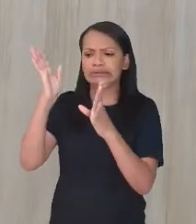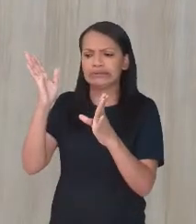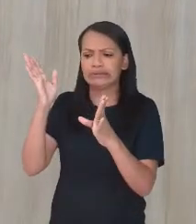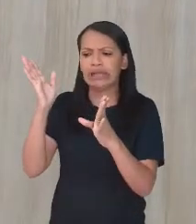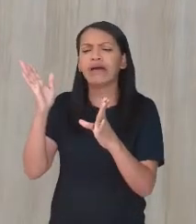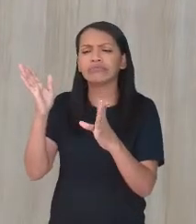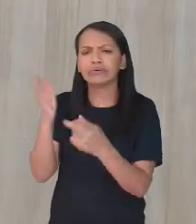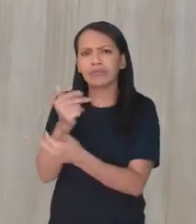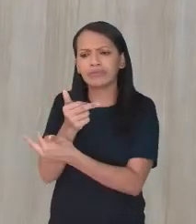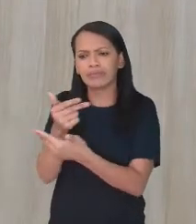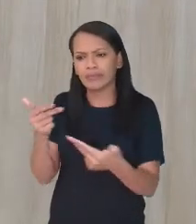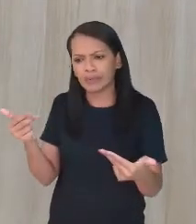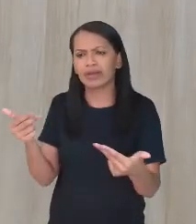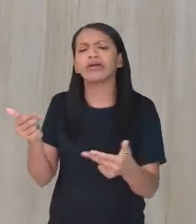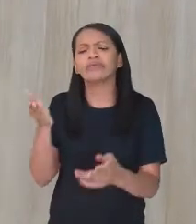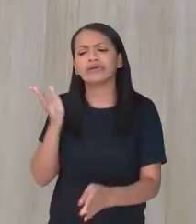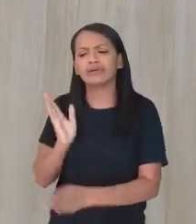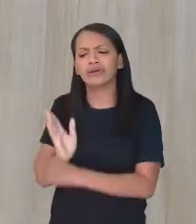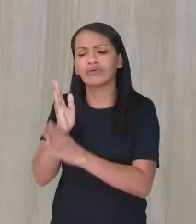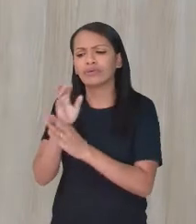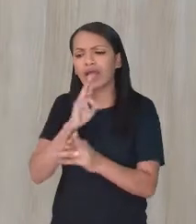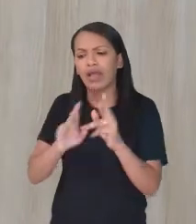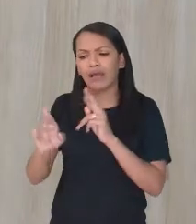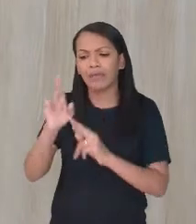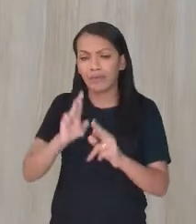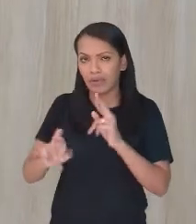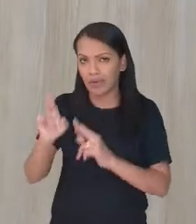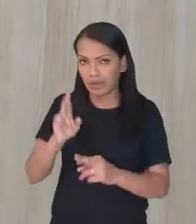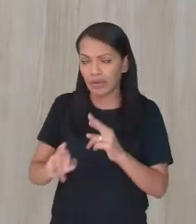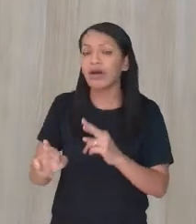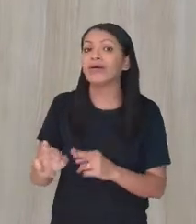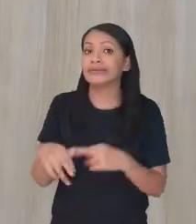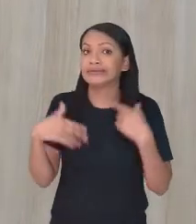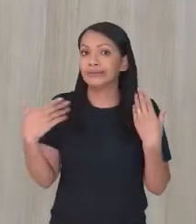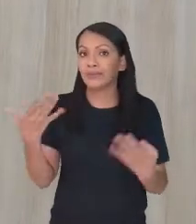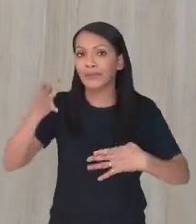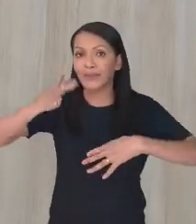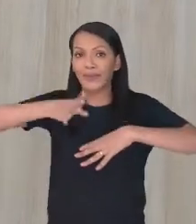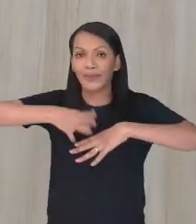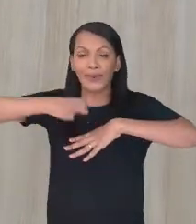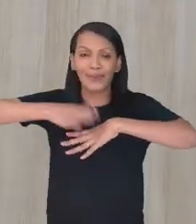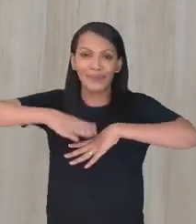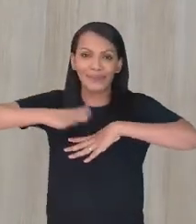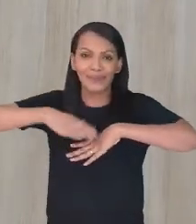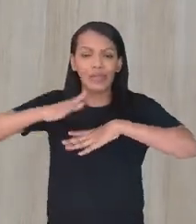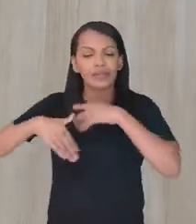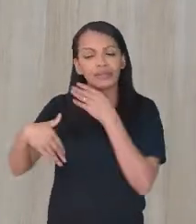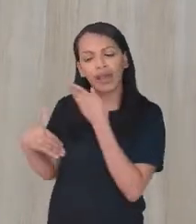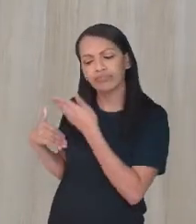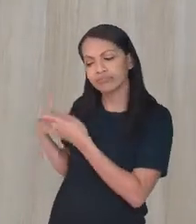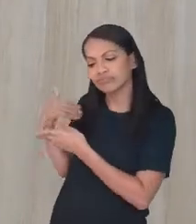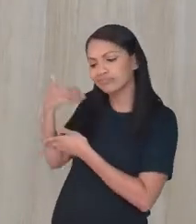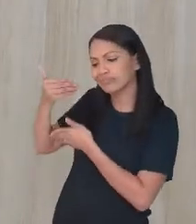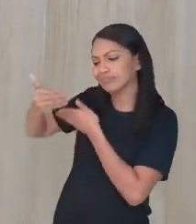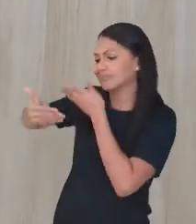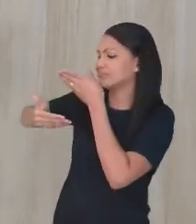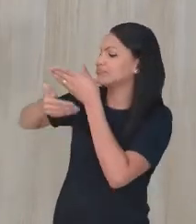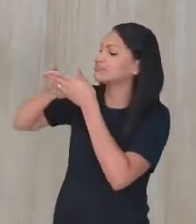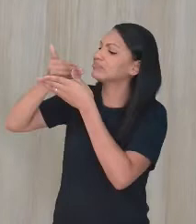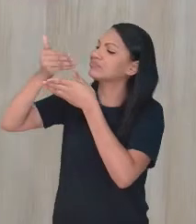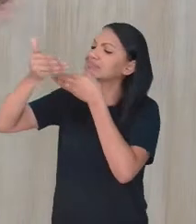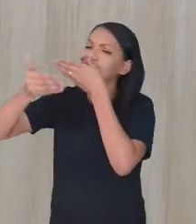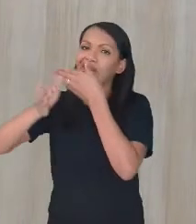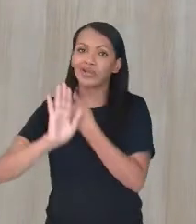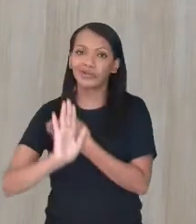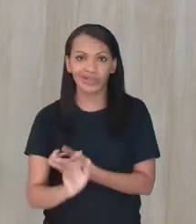surgir outros problemas, e aí foi por conta disso que a matemática ela foi evoluindo, como a gente já